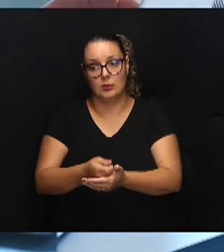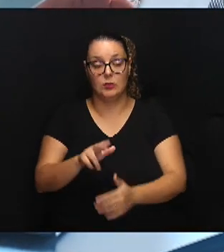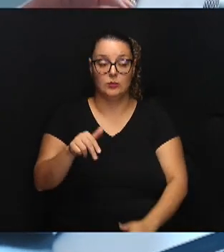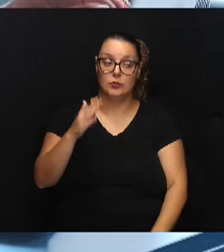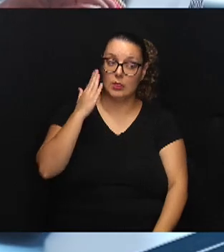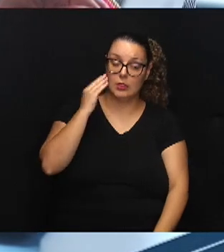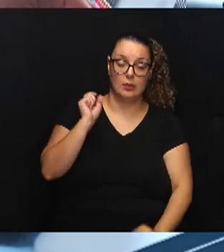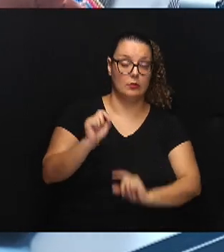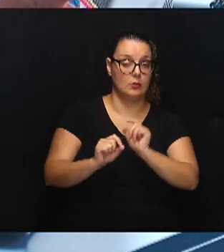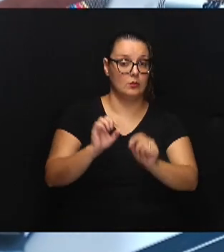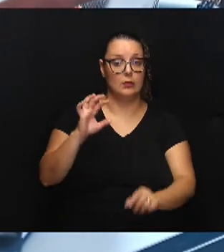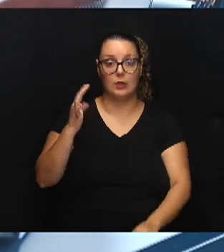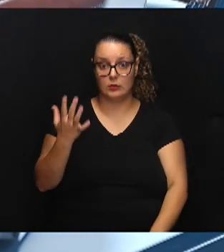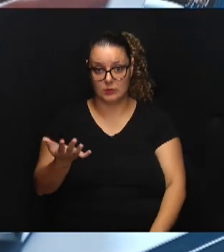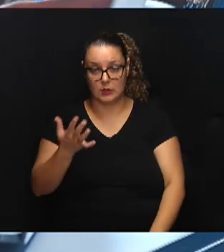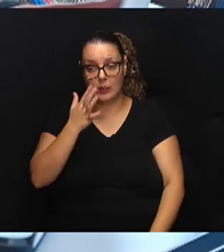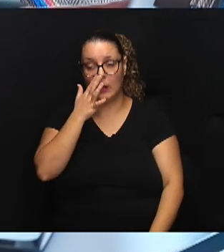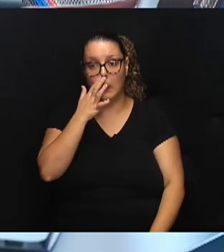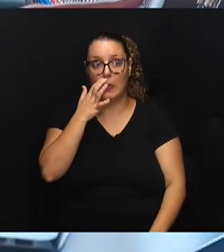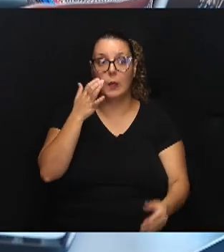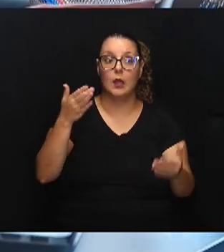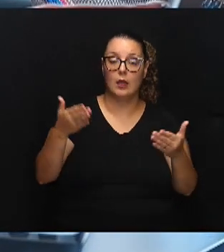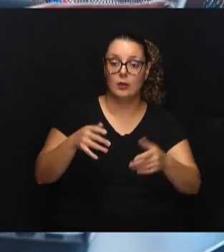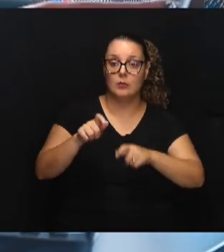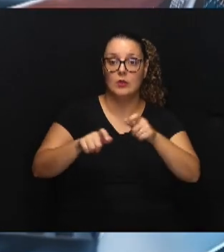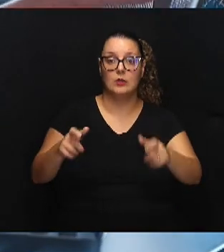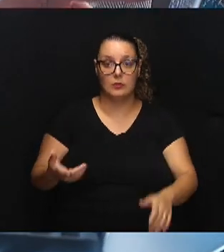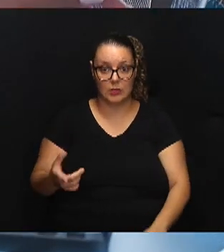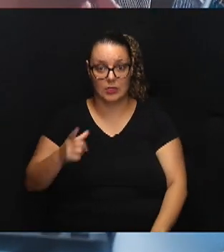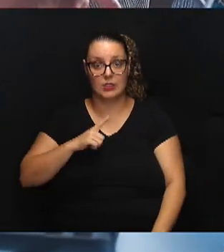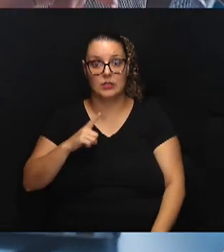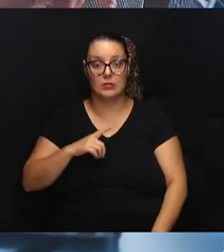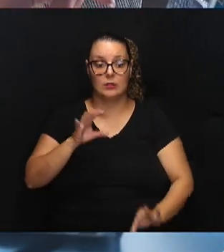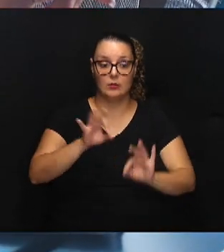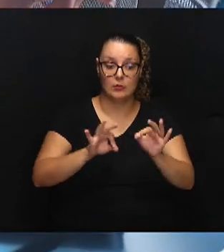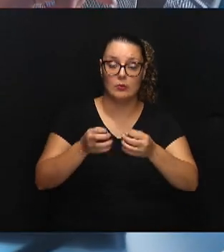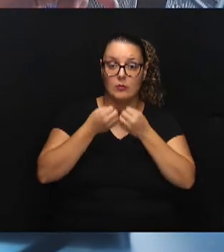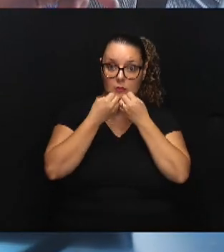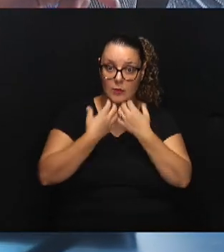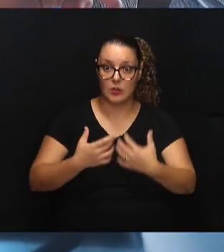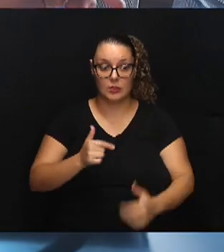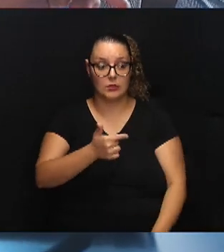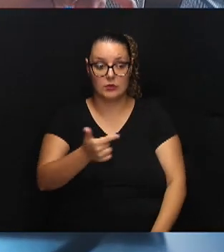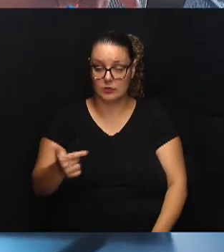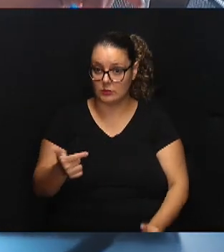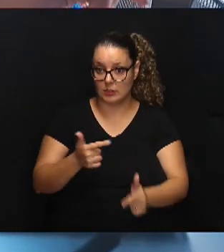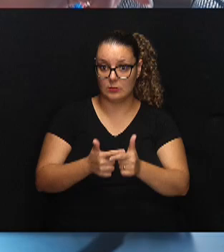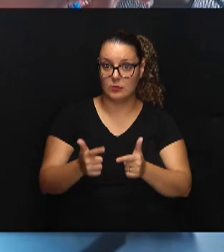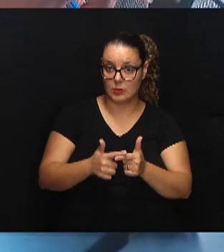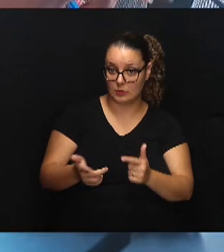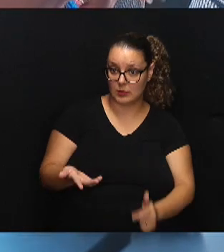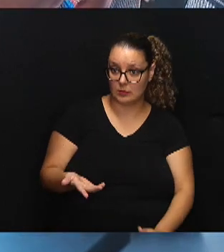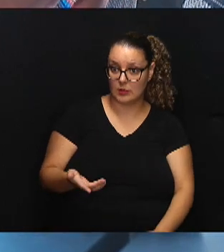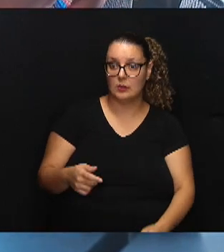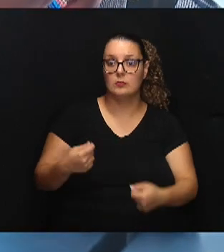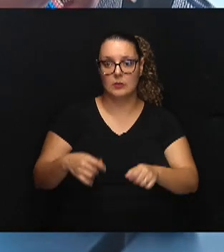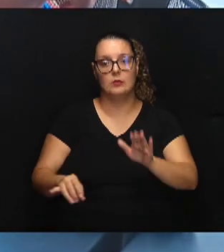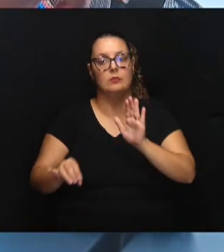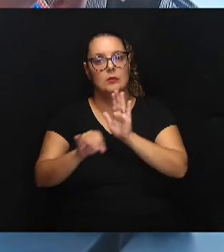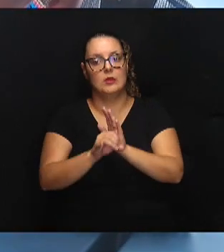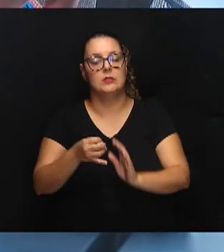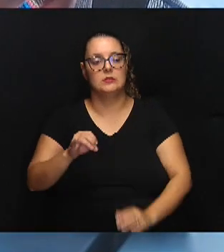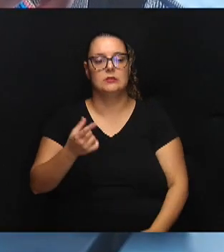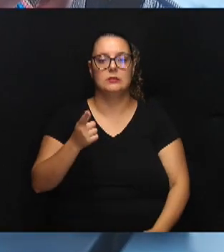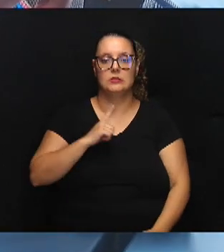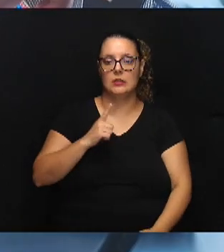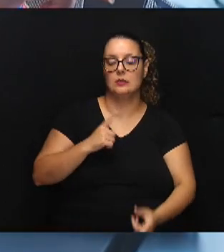que vai acontecer. Agora, para aquelas pessoas que têm um bom planejamento financeiro, não tem problema, tem que identificar se tem uma reserva